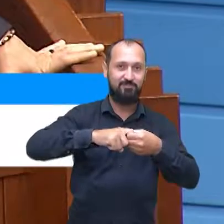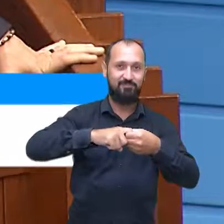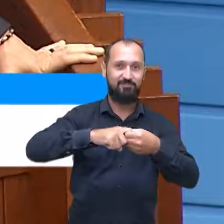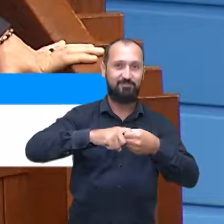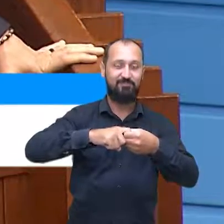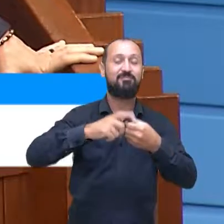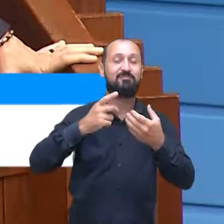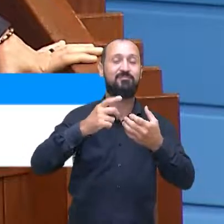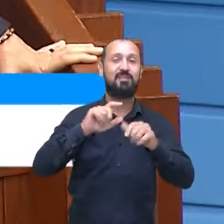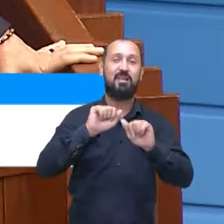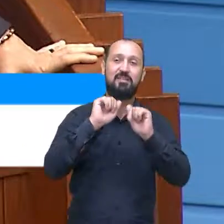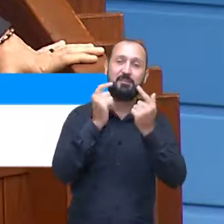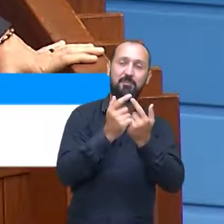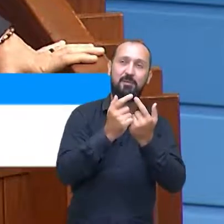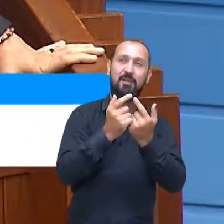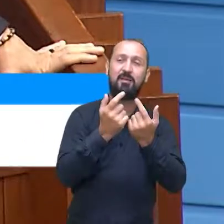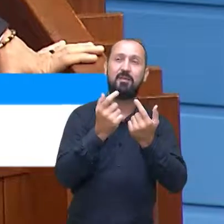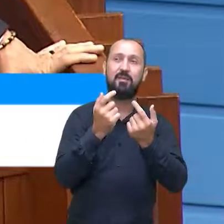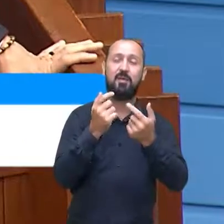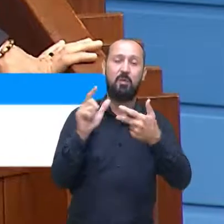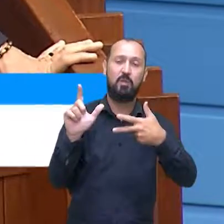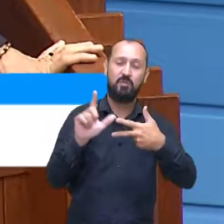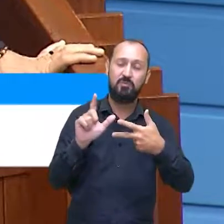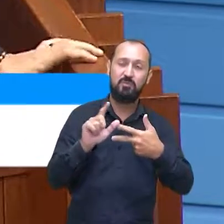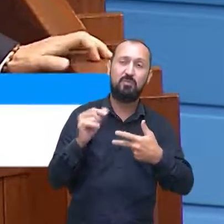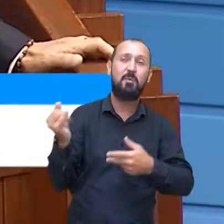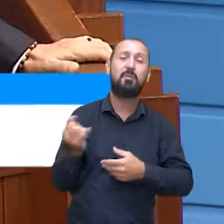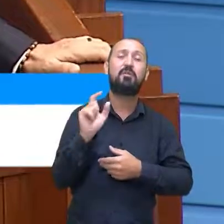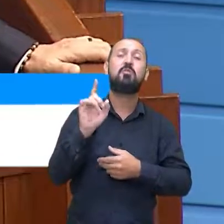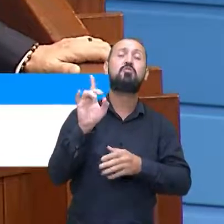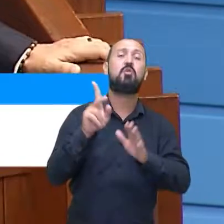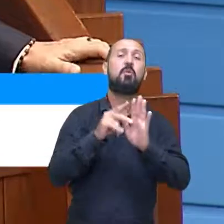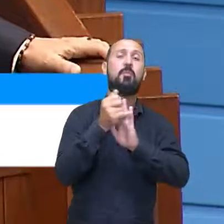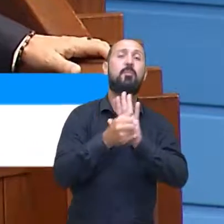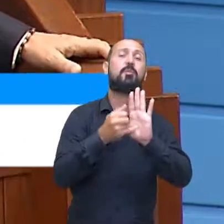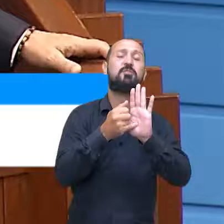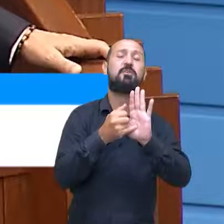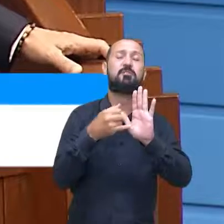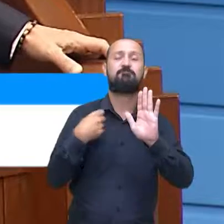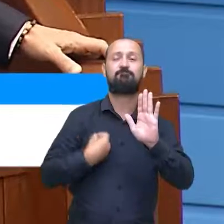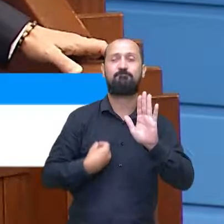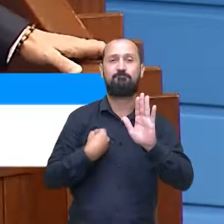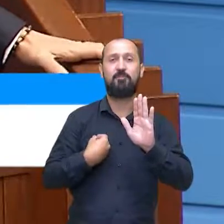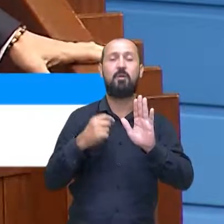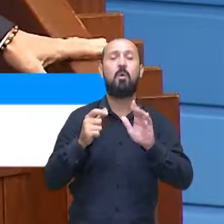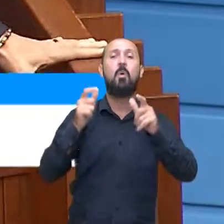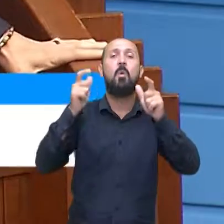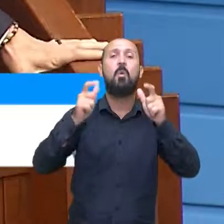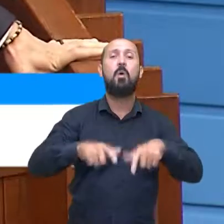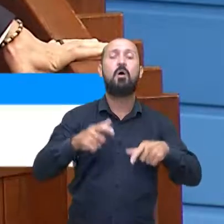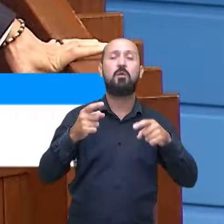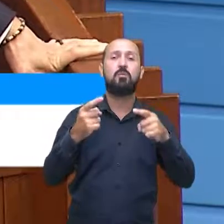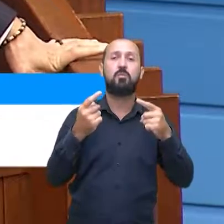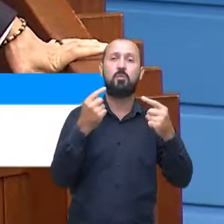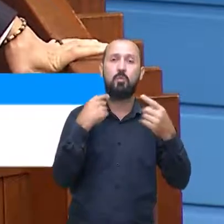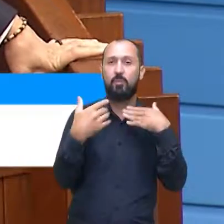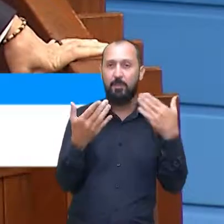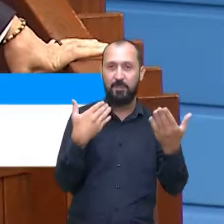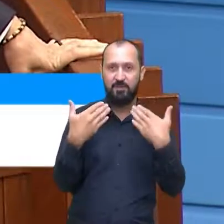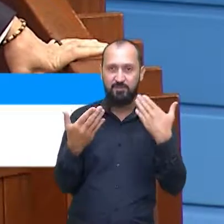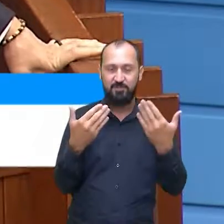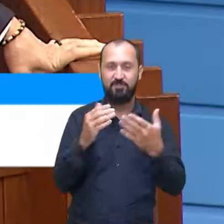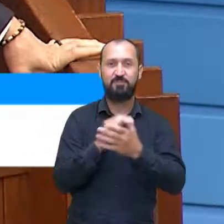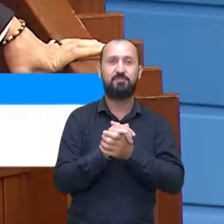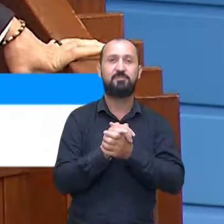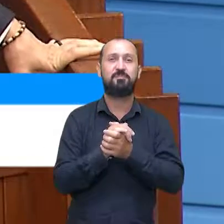bom porque o parlamento não é só votação de projetos, mas também é o espaço do